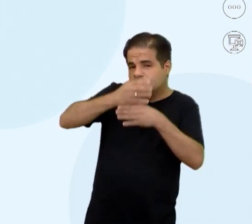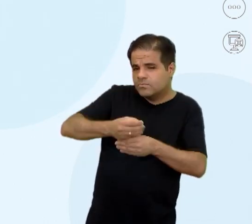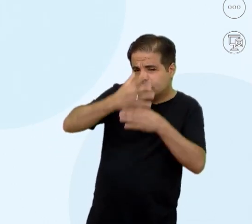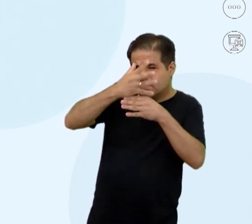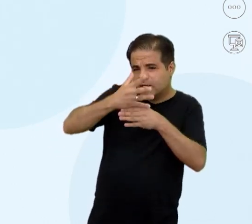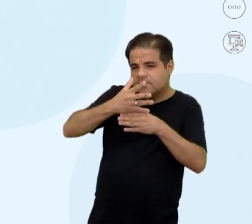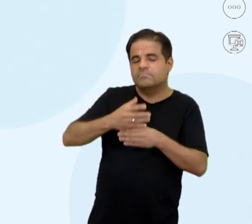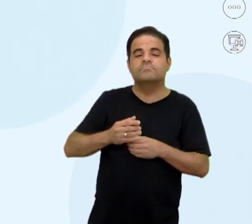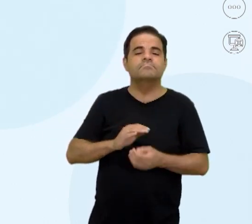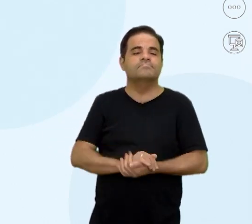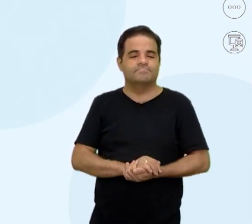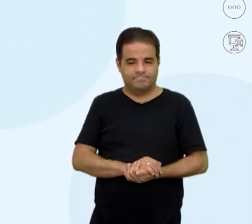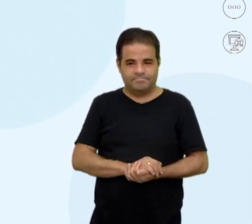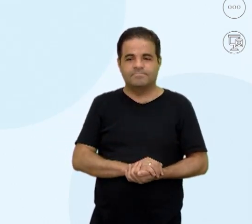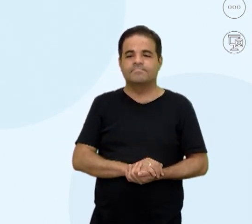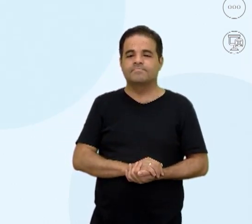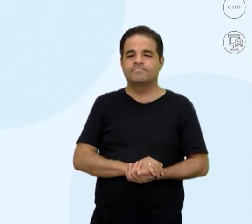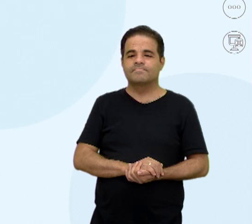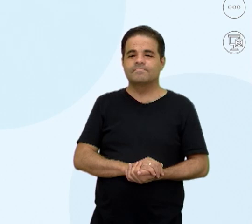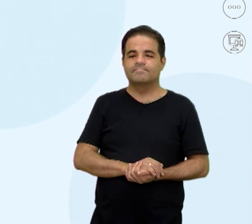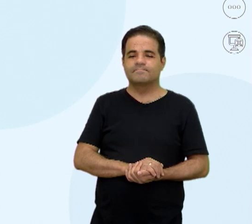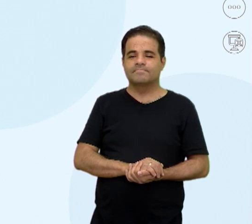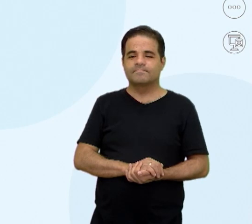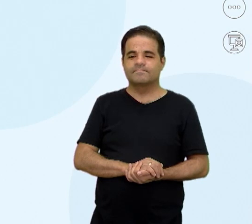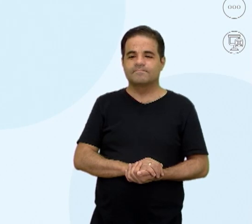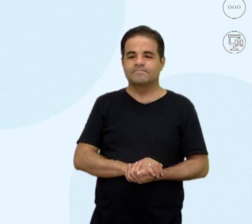nossa enquete.